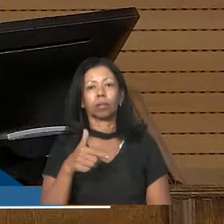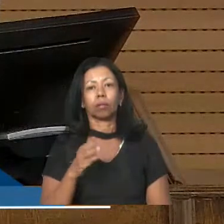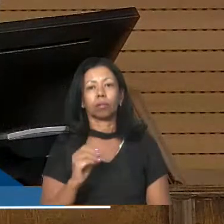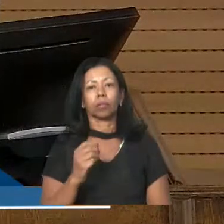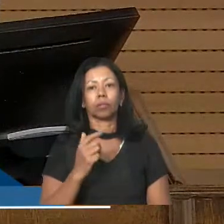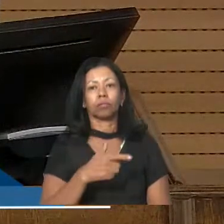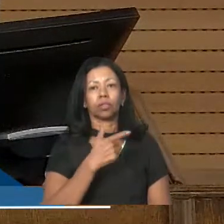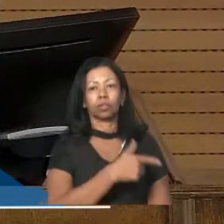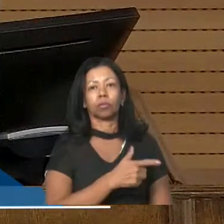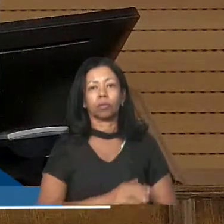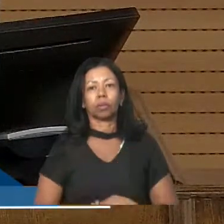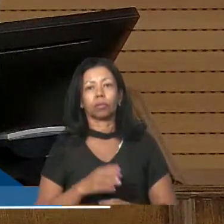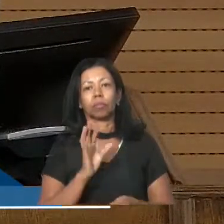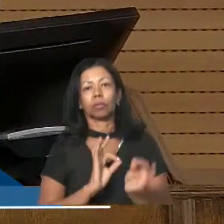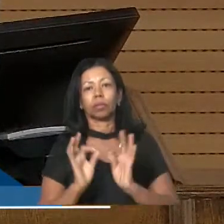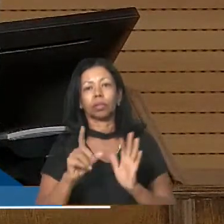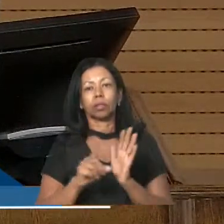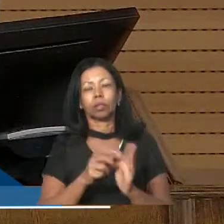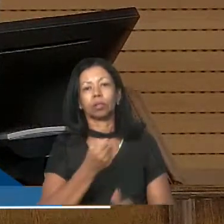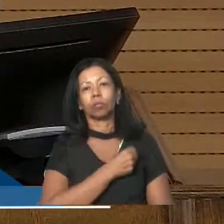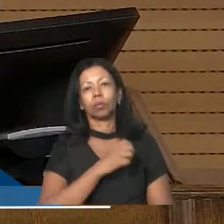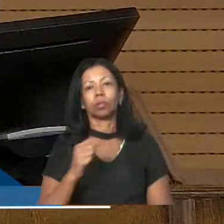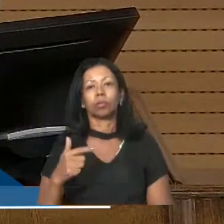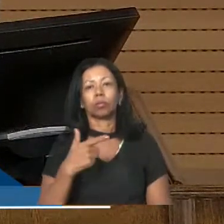161/2022, projeto de lei número